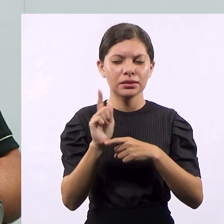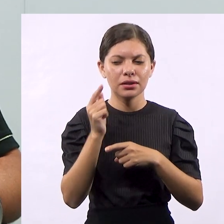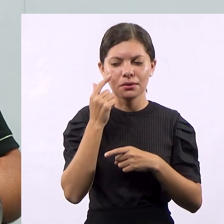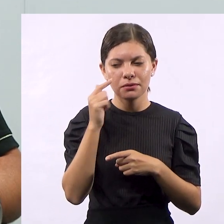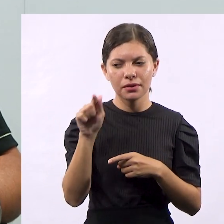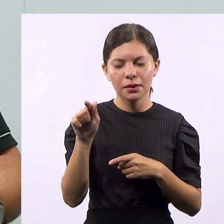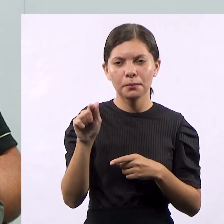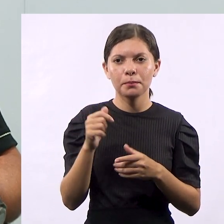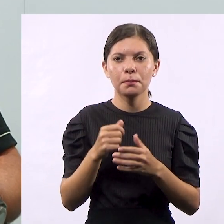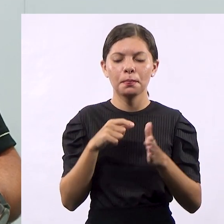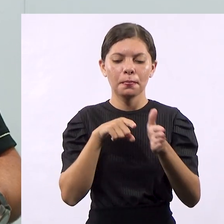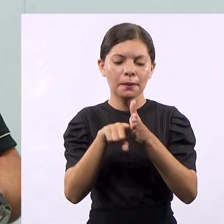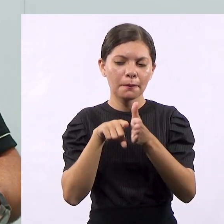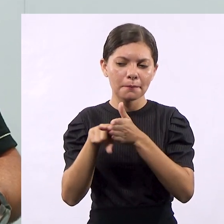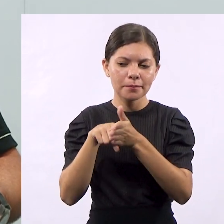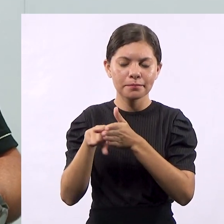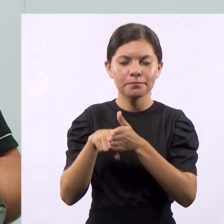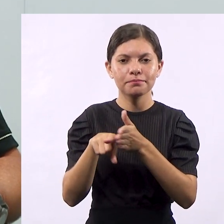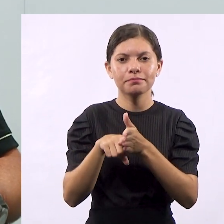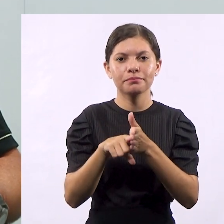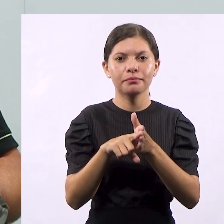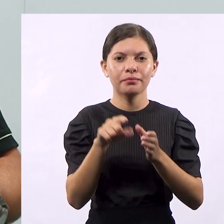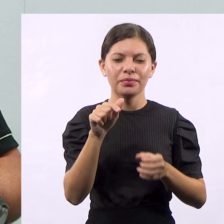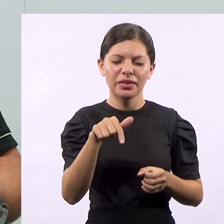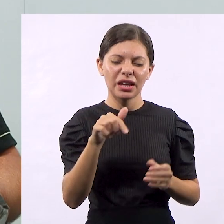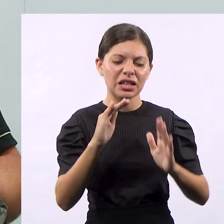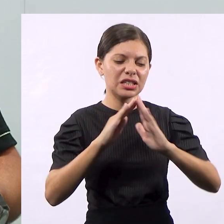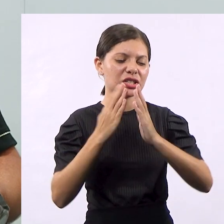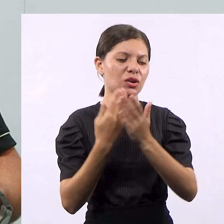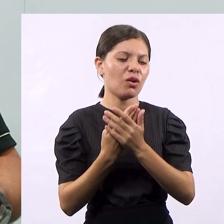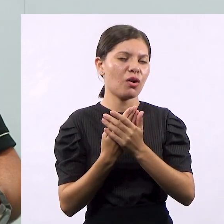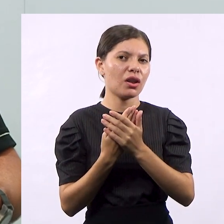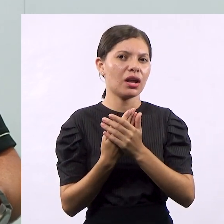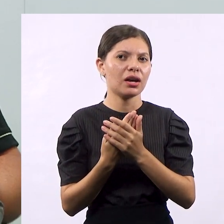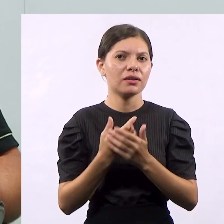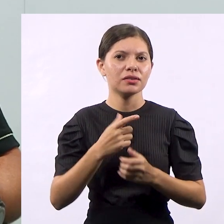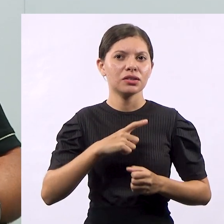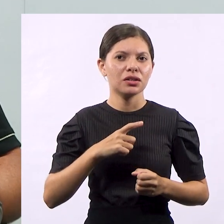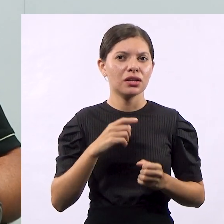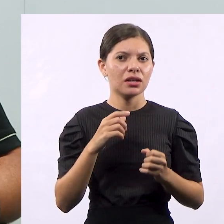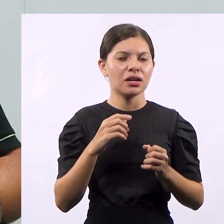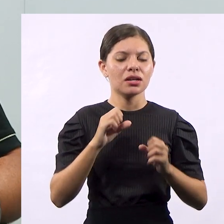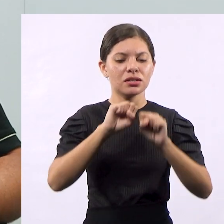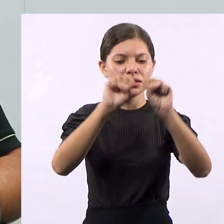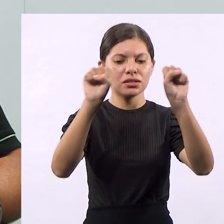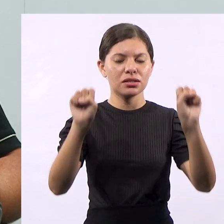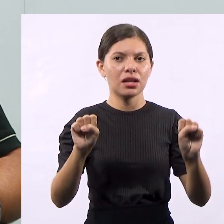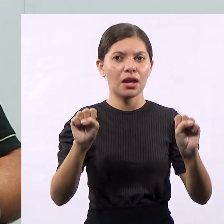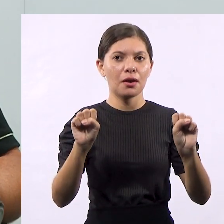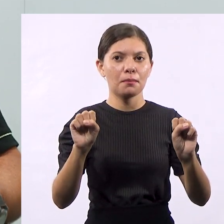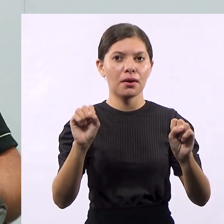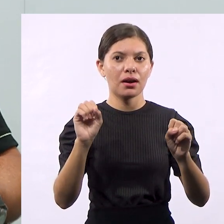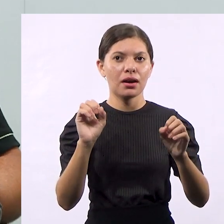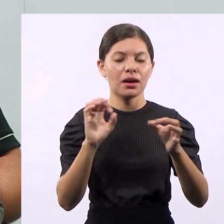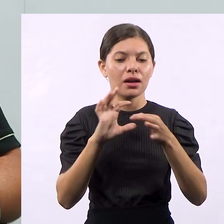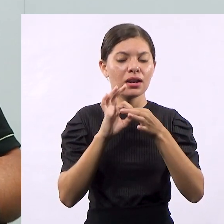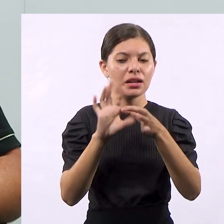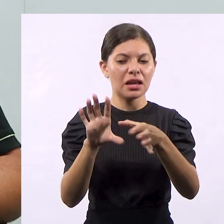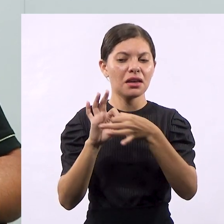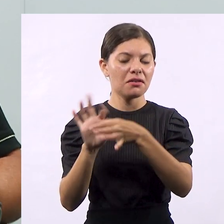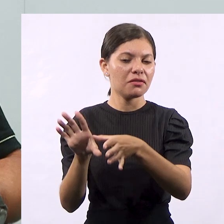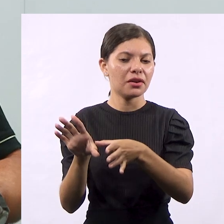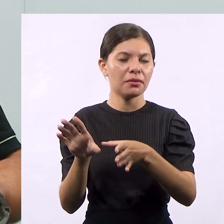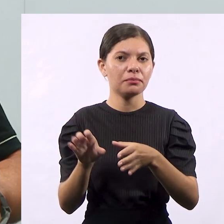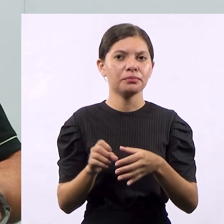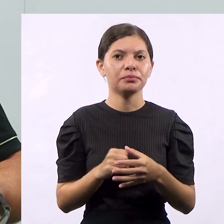vista da gestão, trazer também esses questionamentos e ter esse olhar. Essa escola, ela funciona de fato como um sistema aberto, ela de fato